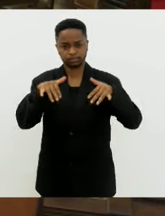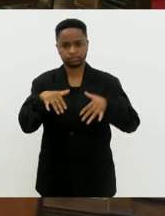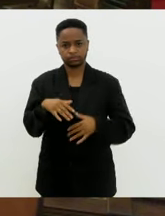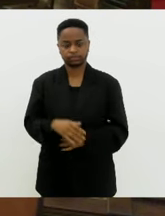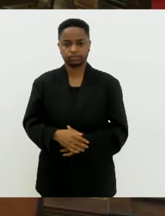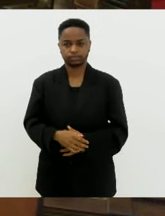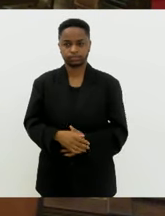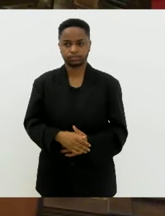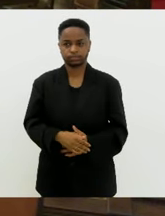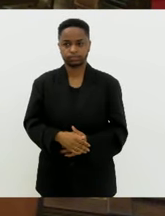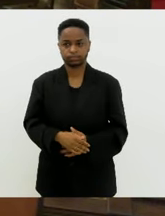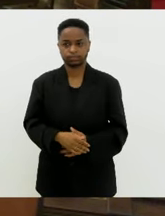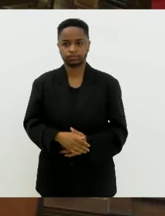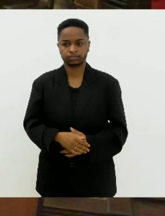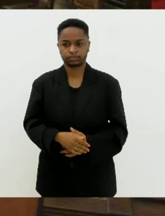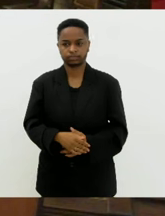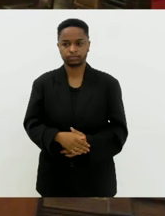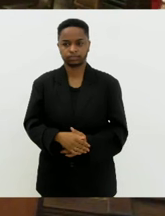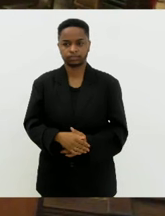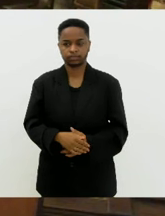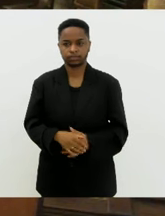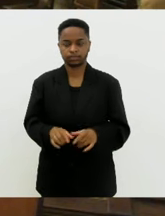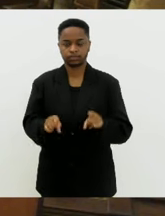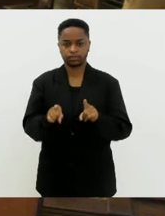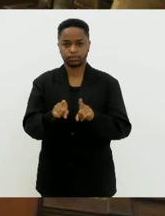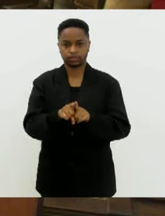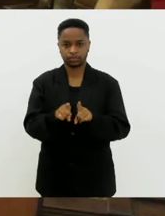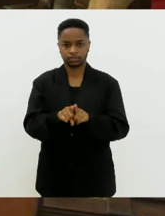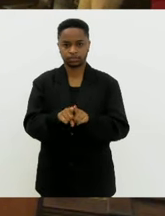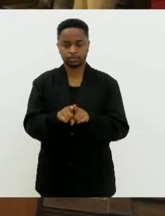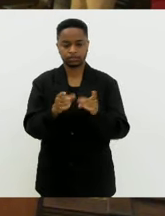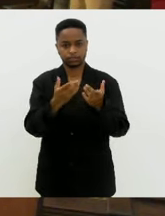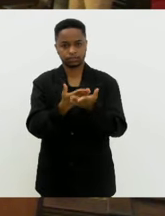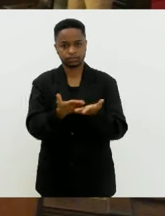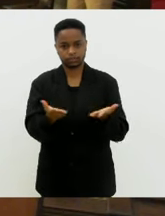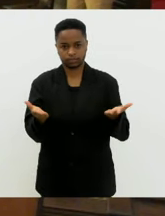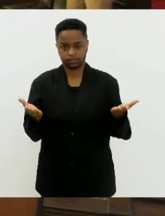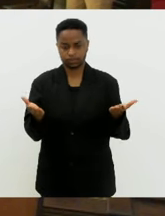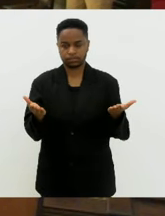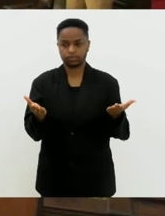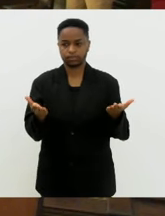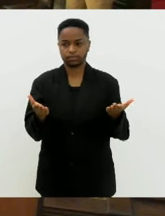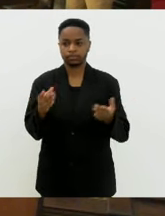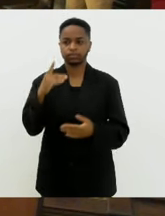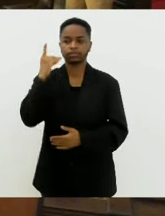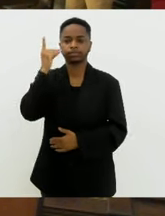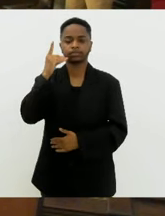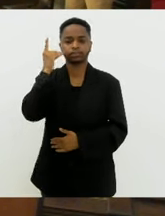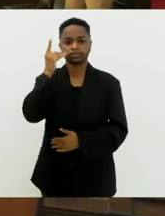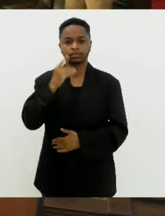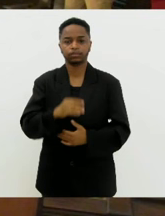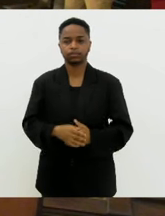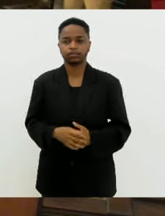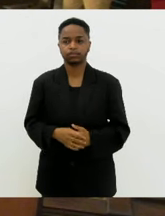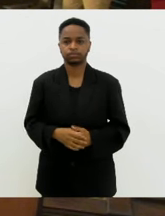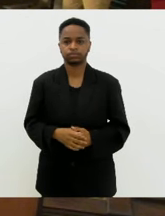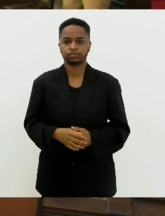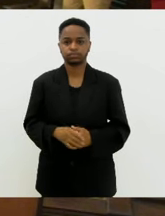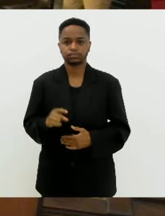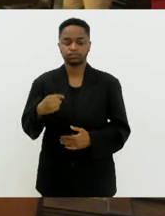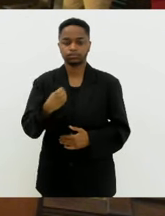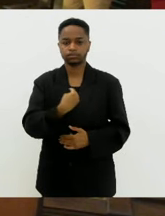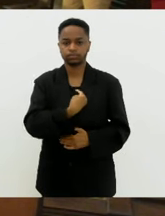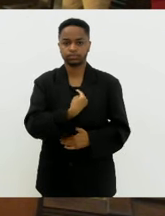presidente. Senhoras e senhores deputados, estamos